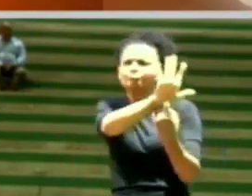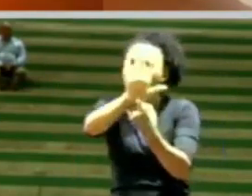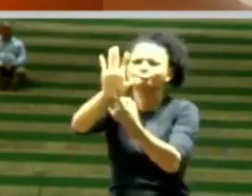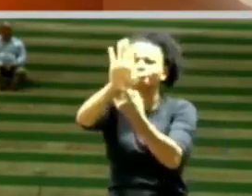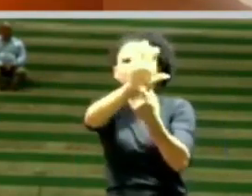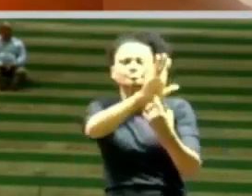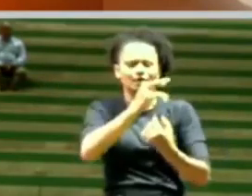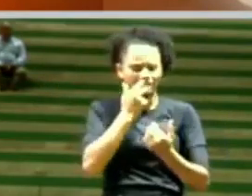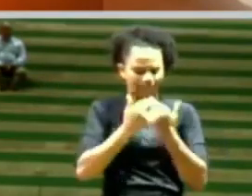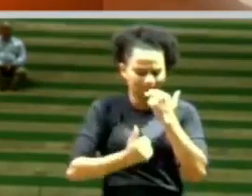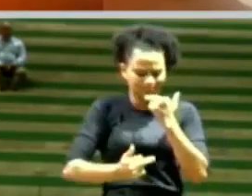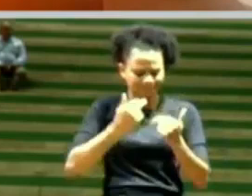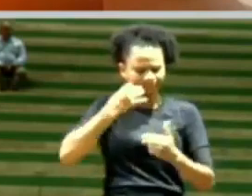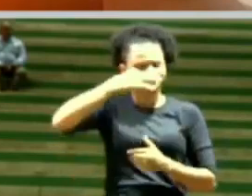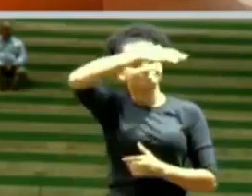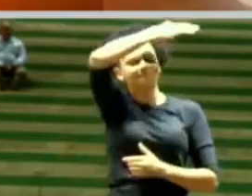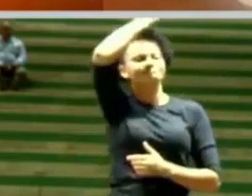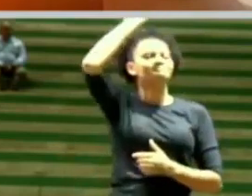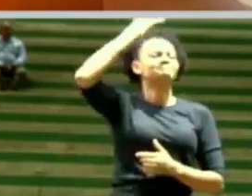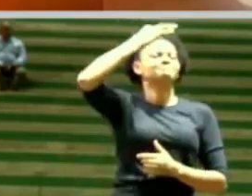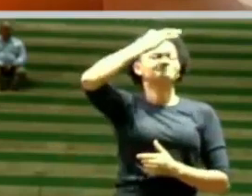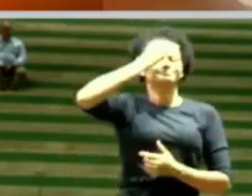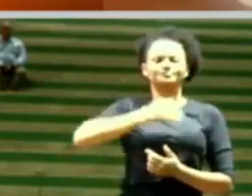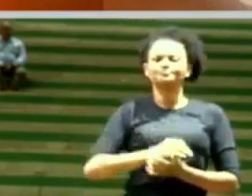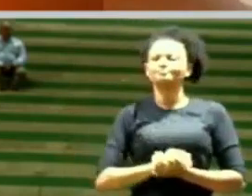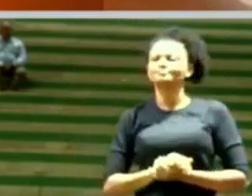E é em